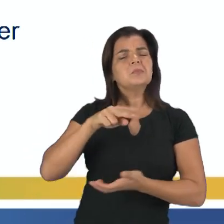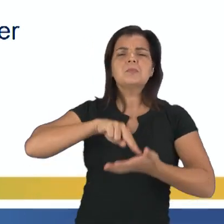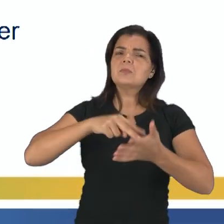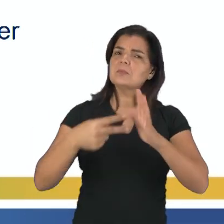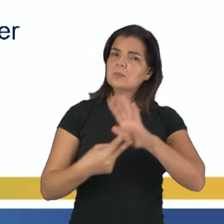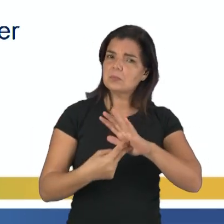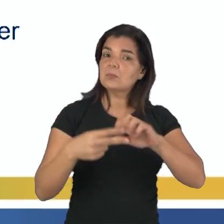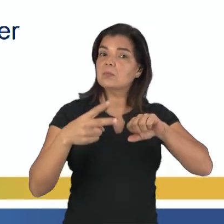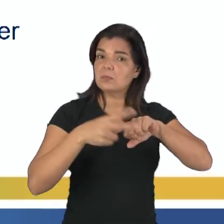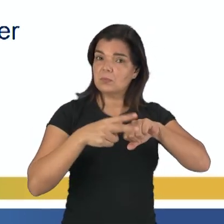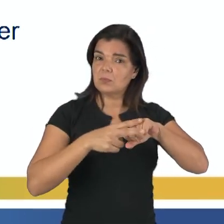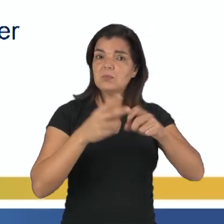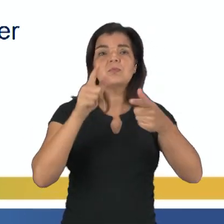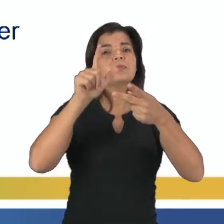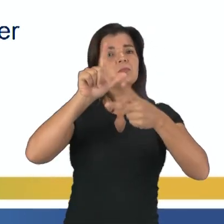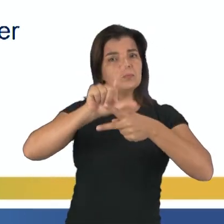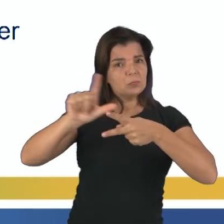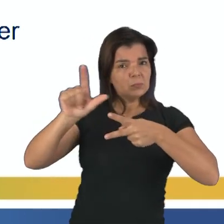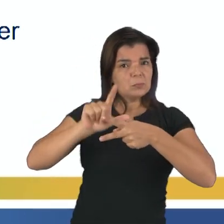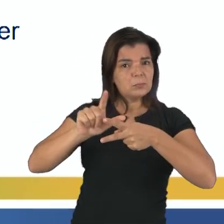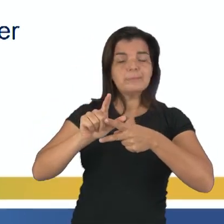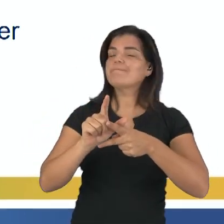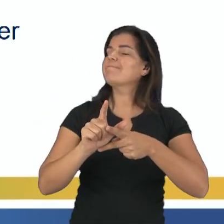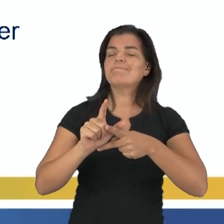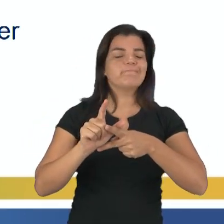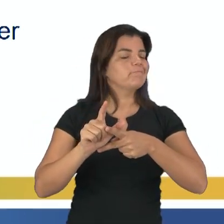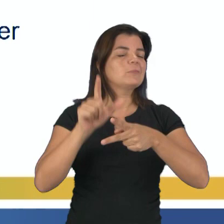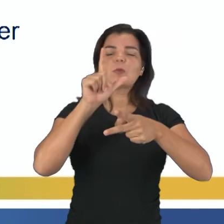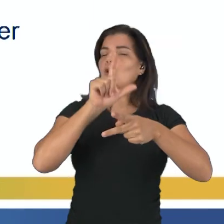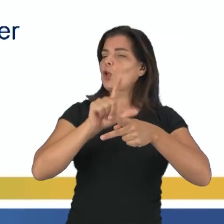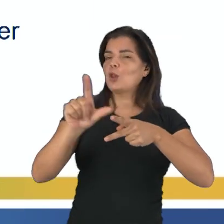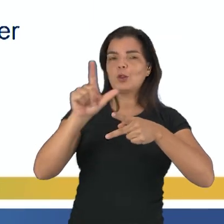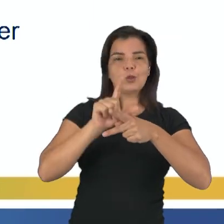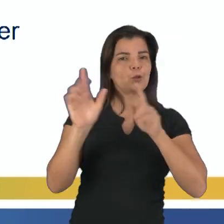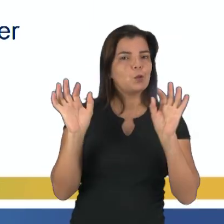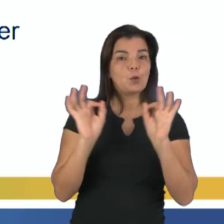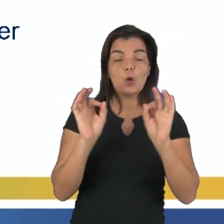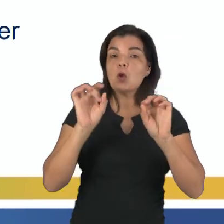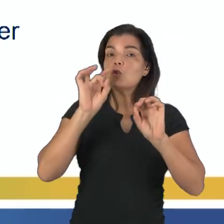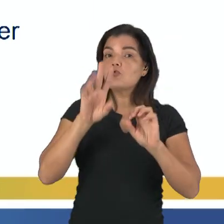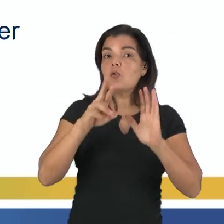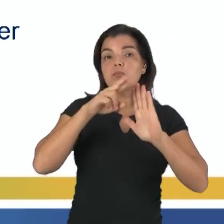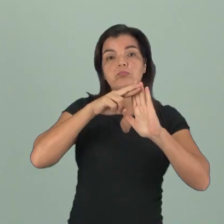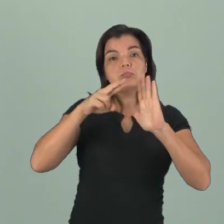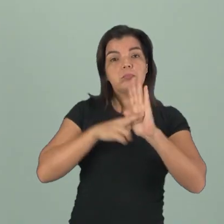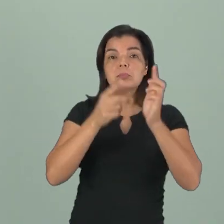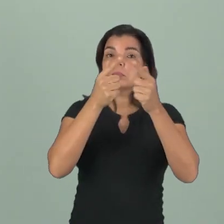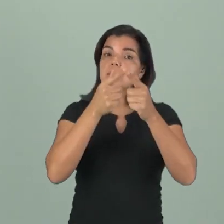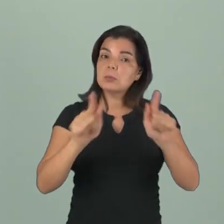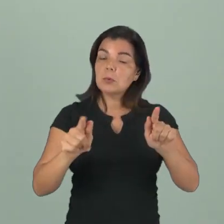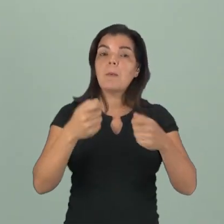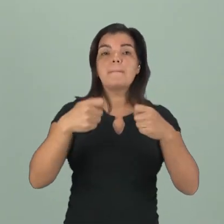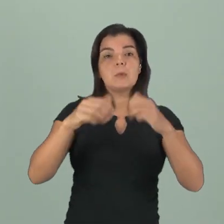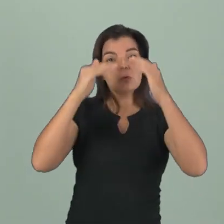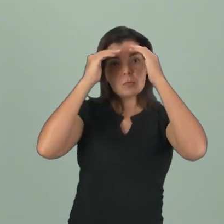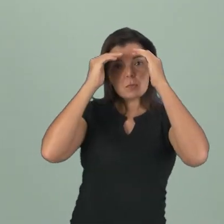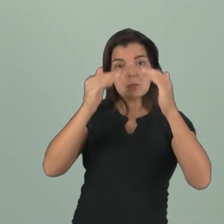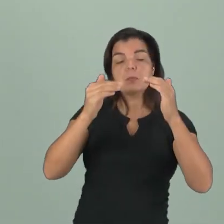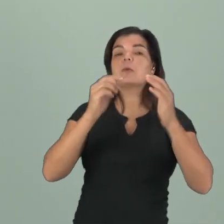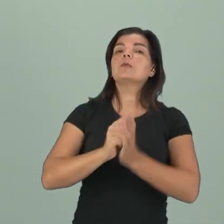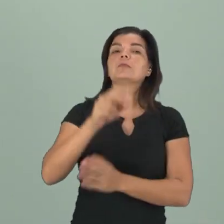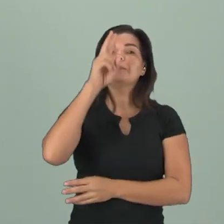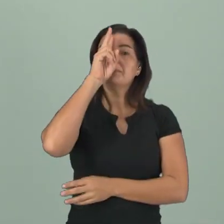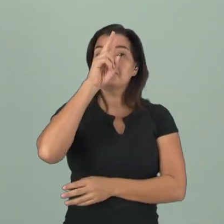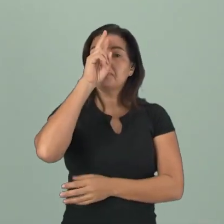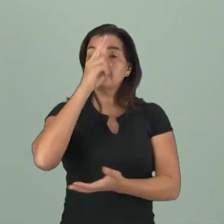significa que o meu verbo foi para o plural? Não, o meu verbo não foi para o plural. É apenas uma regra gramatical que eu preciso seguir, ok?